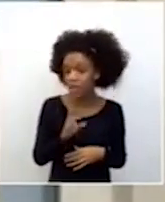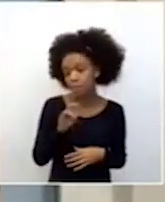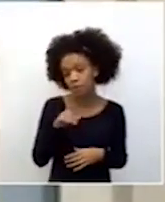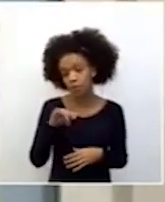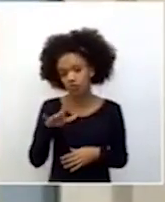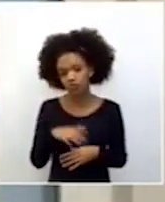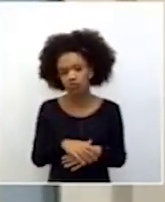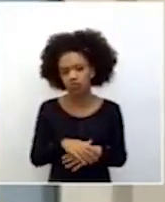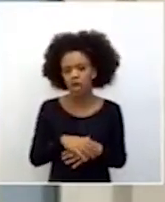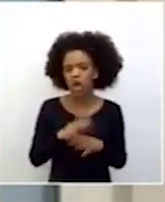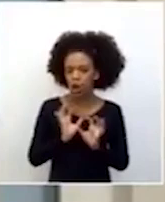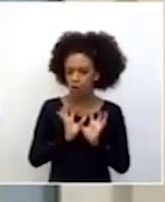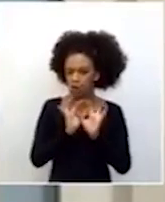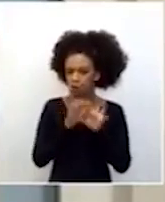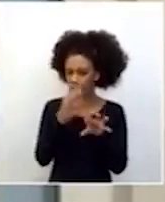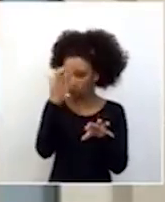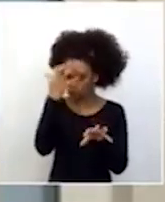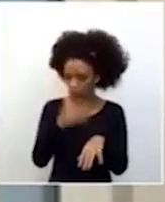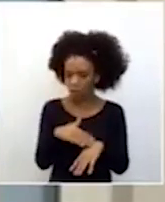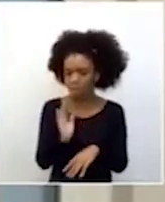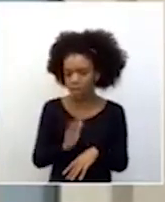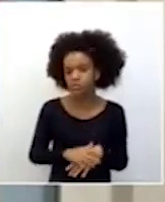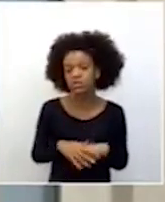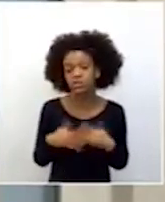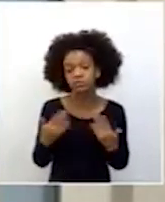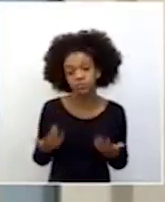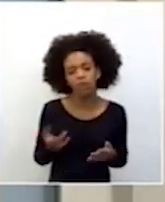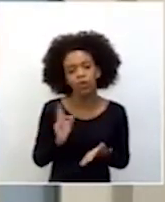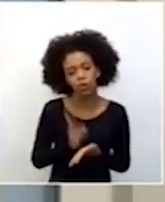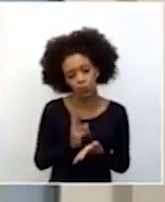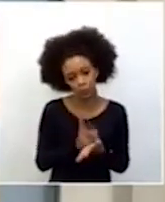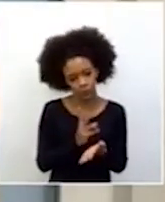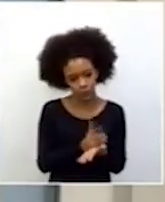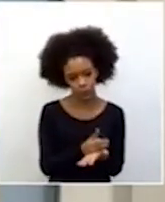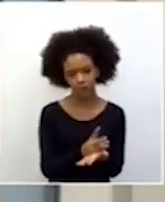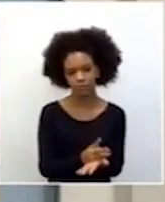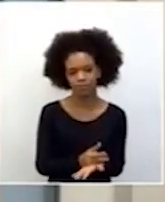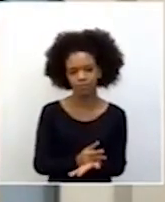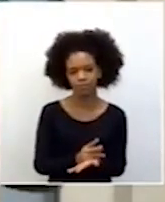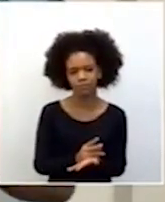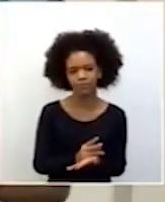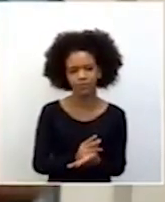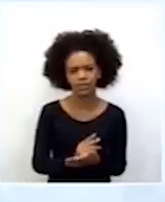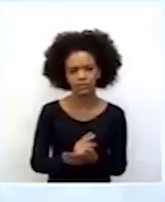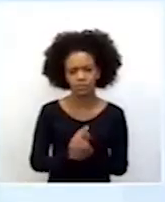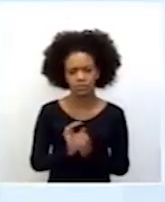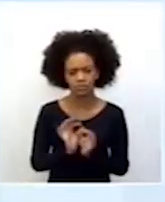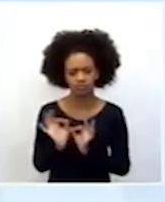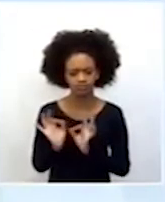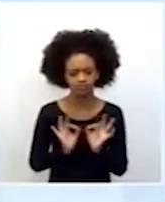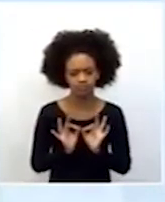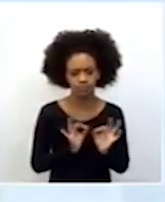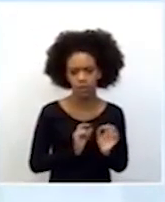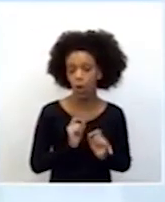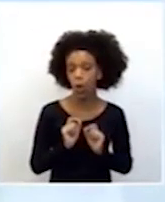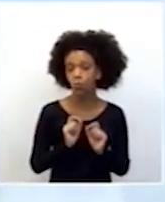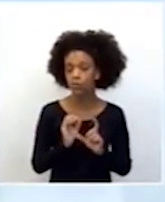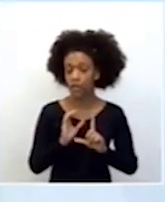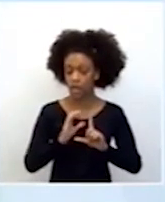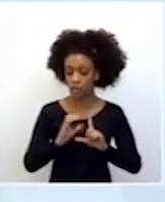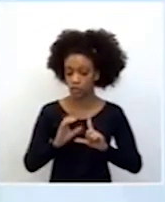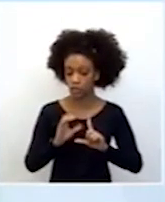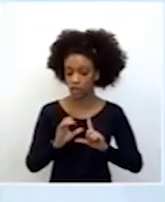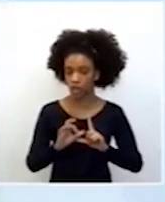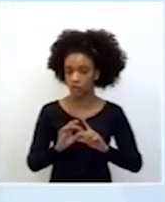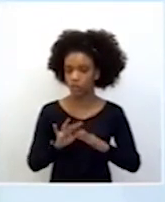urso estaria mais bravo. Então, vamos continuar aqui sistematizando o que é charge e todas